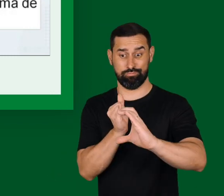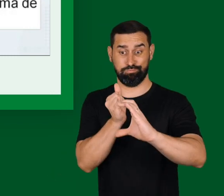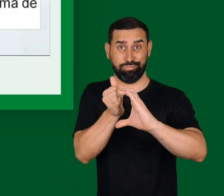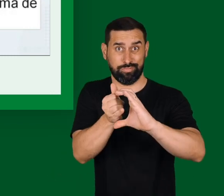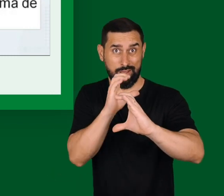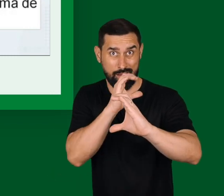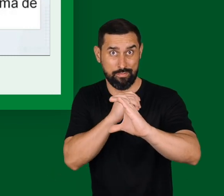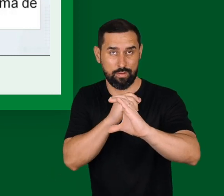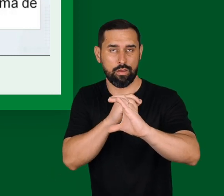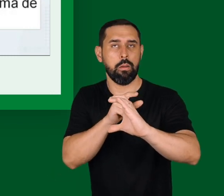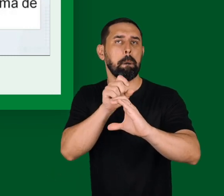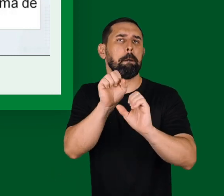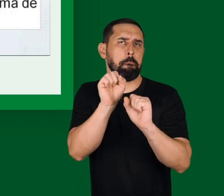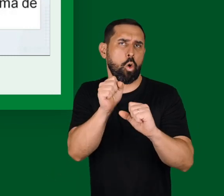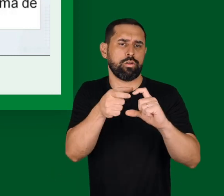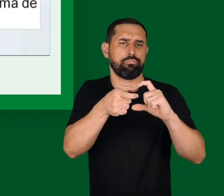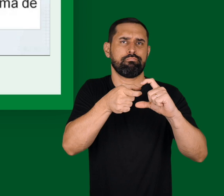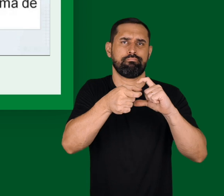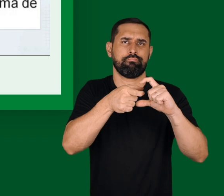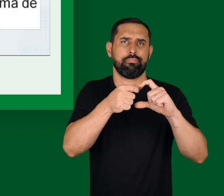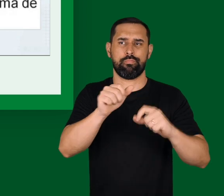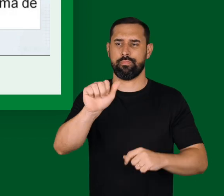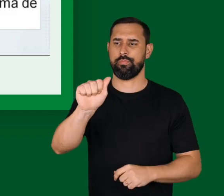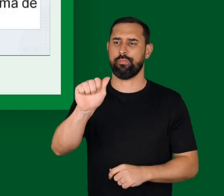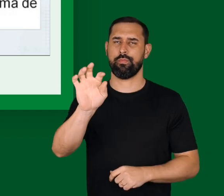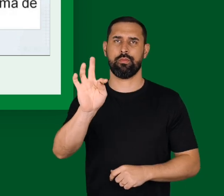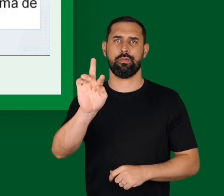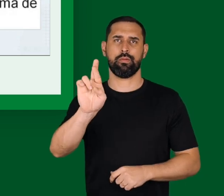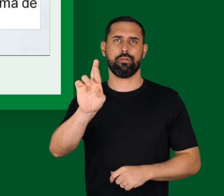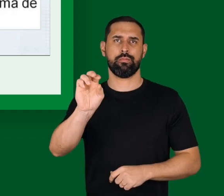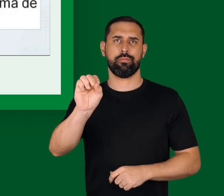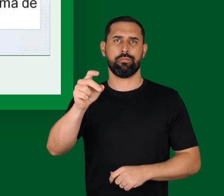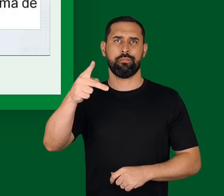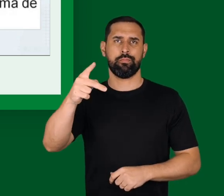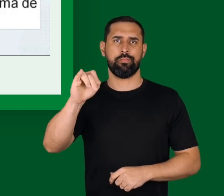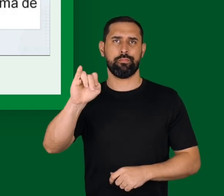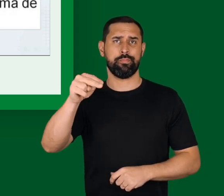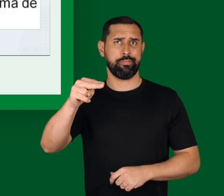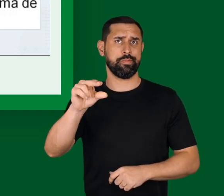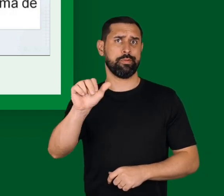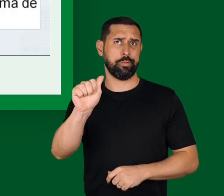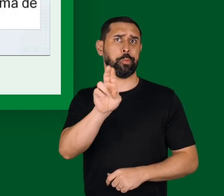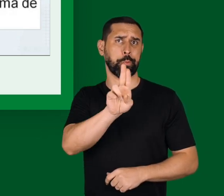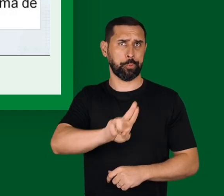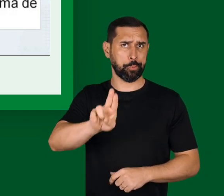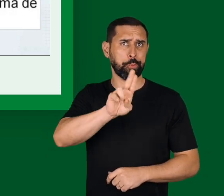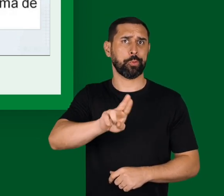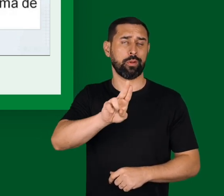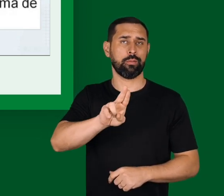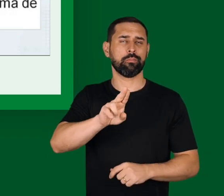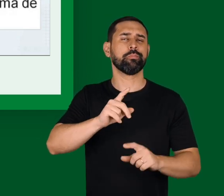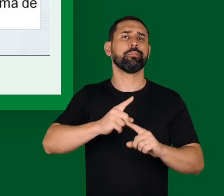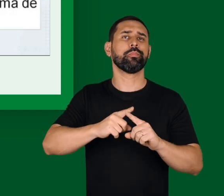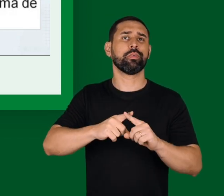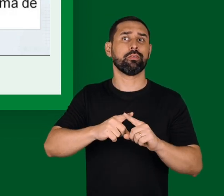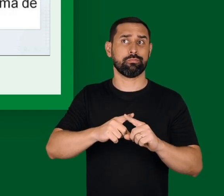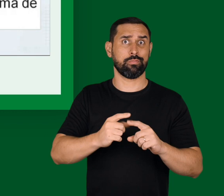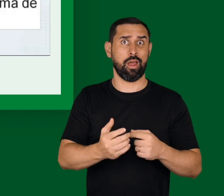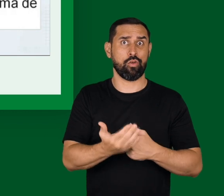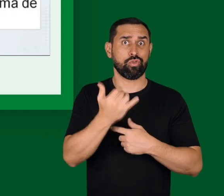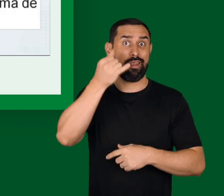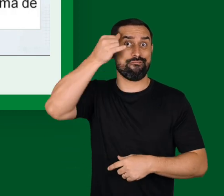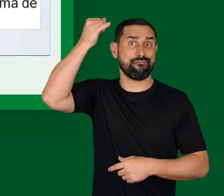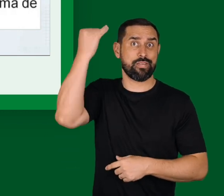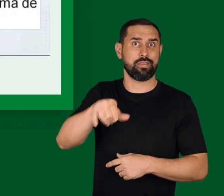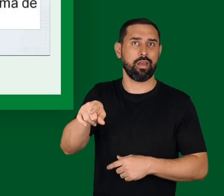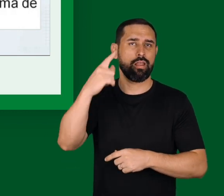a atropina, ela pode ser uma medicação utilizada dentro dessa sequência rápida de intubação, na tentativa de